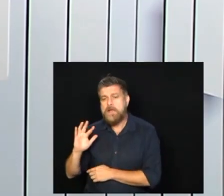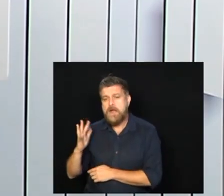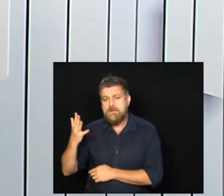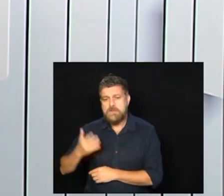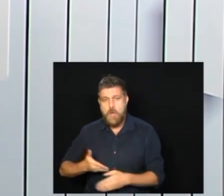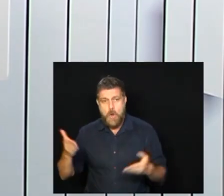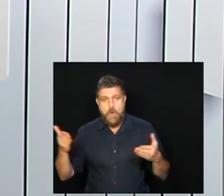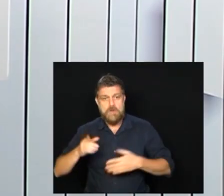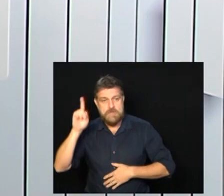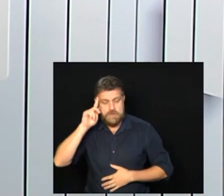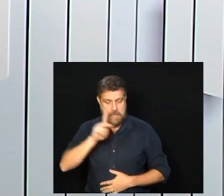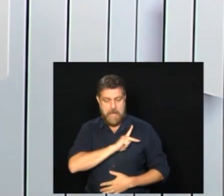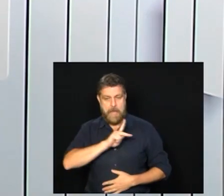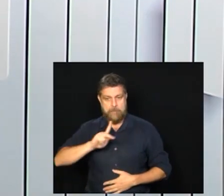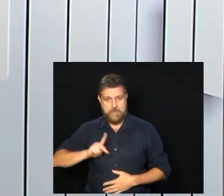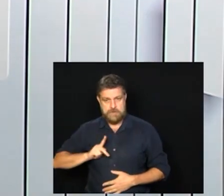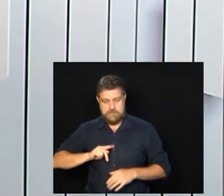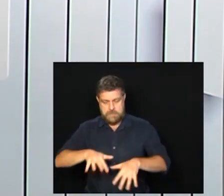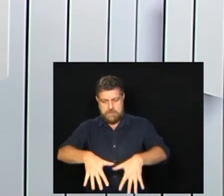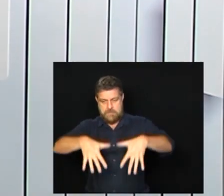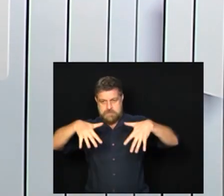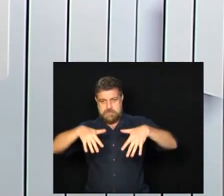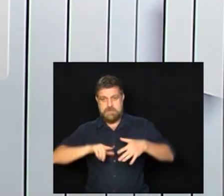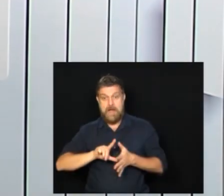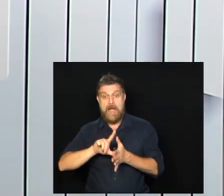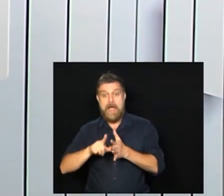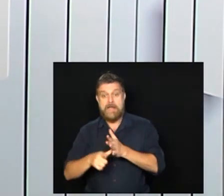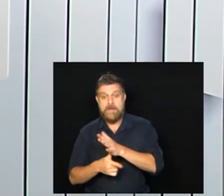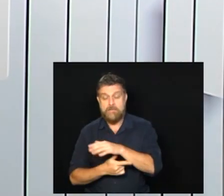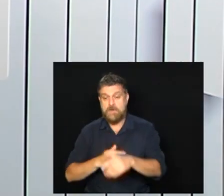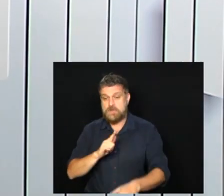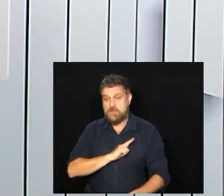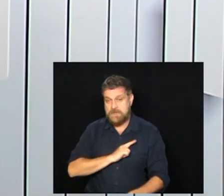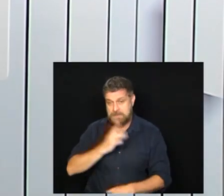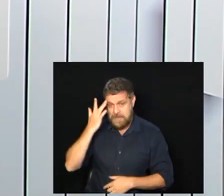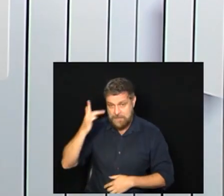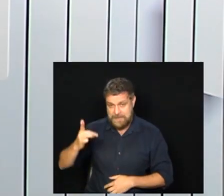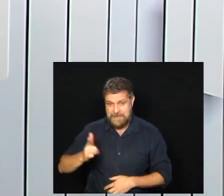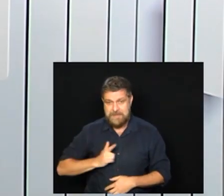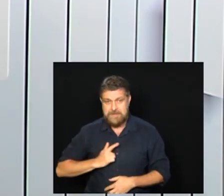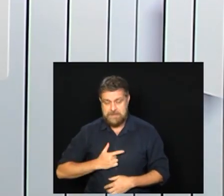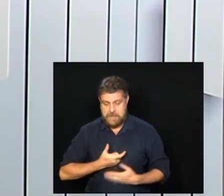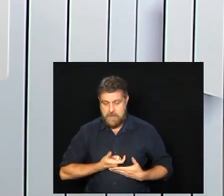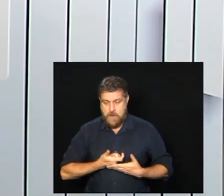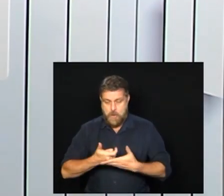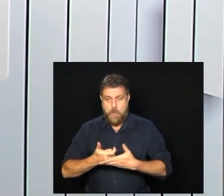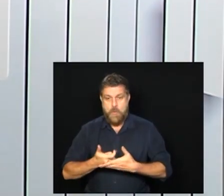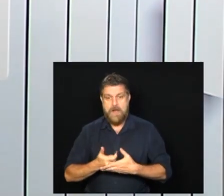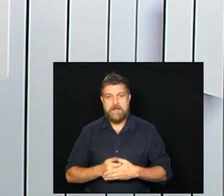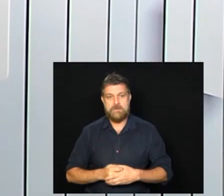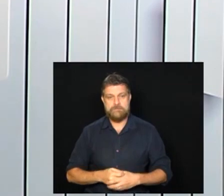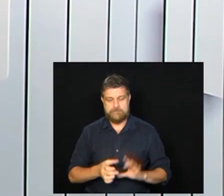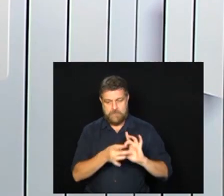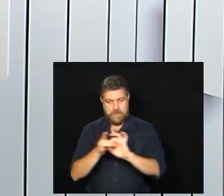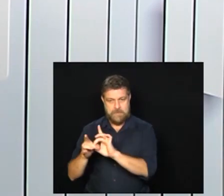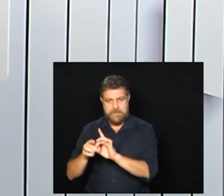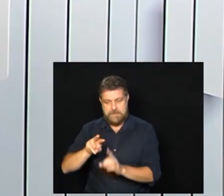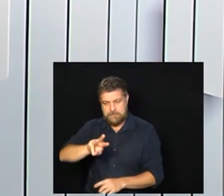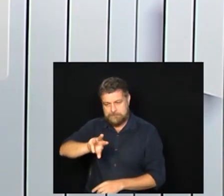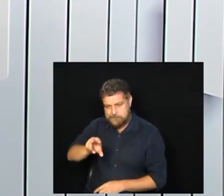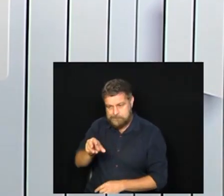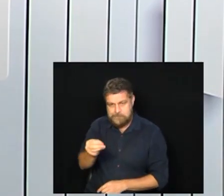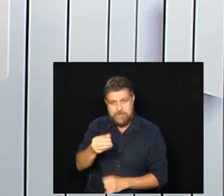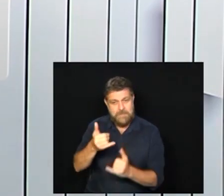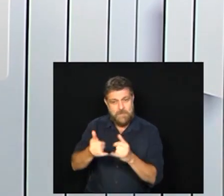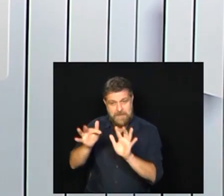é dia da Ponte Preta entrar em campo, amanhã é a vez do Guarani. Tem o nosso quadro de medalhas dos Jogos Paralímpicos que está se encerrando.